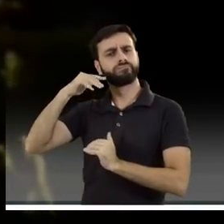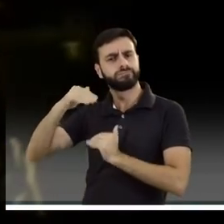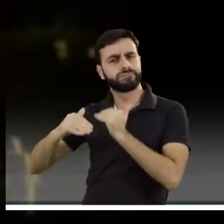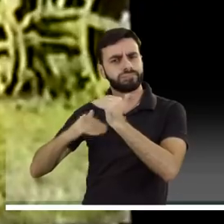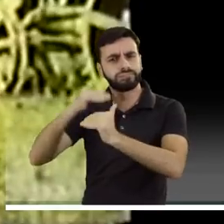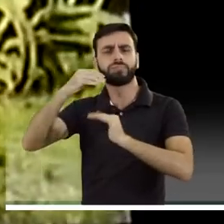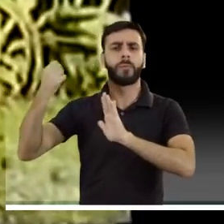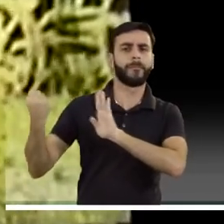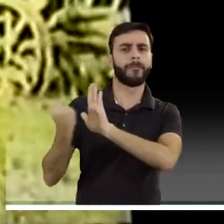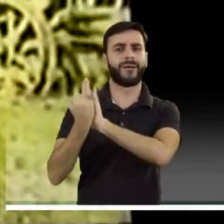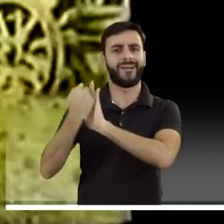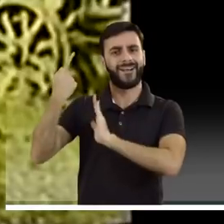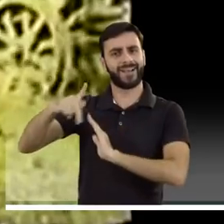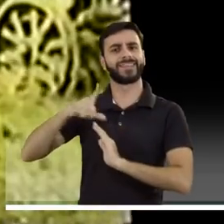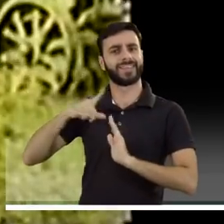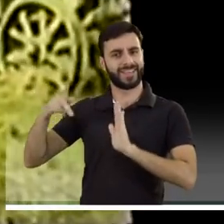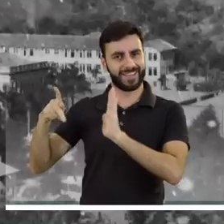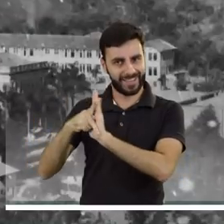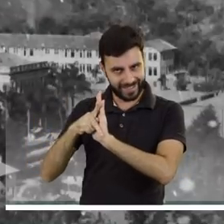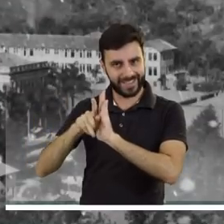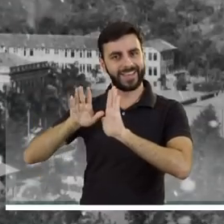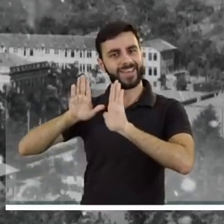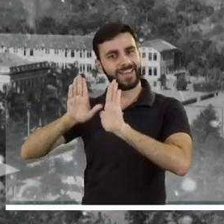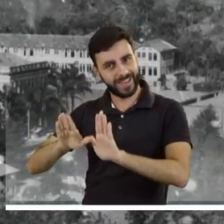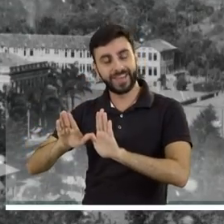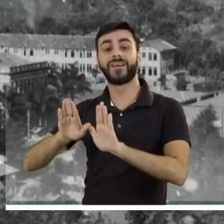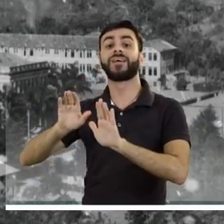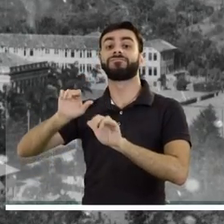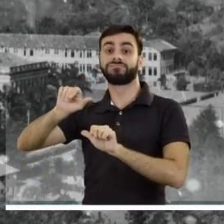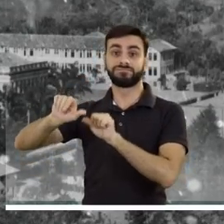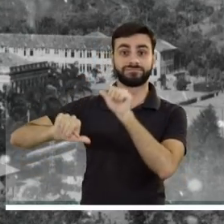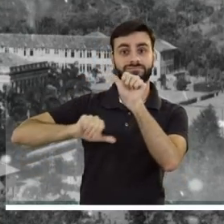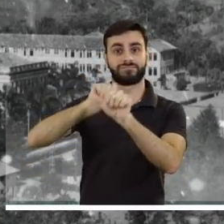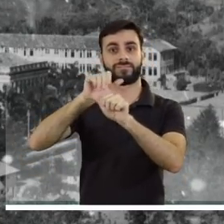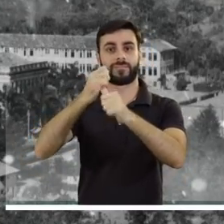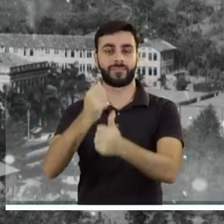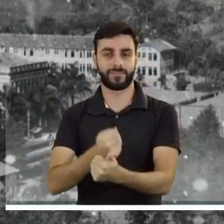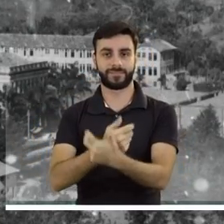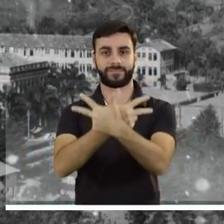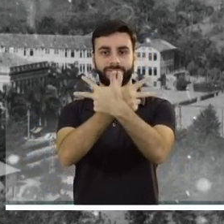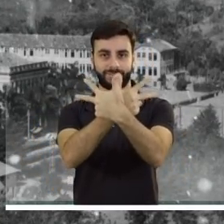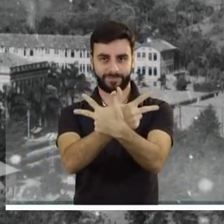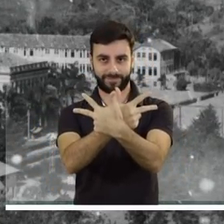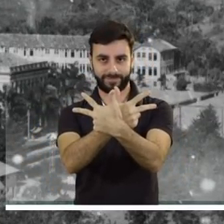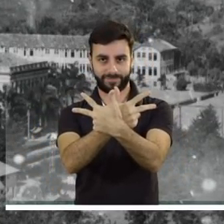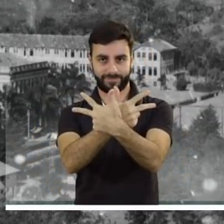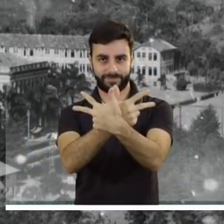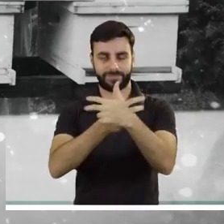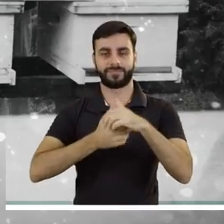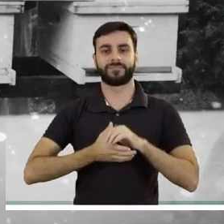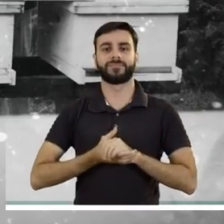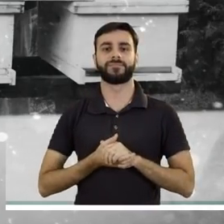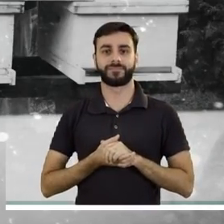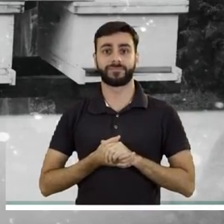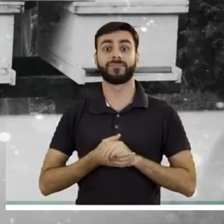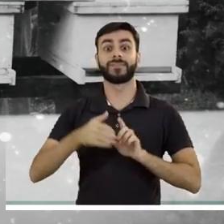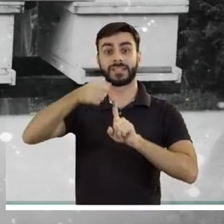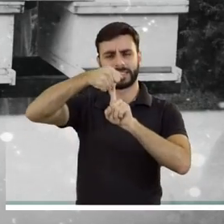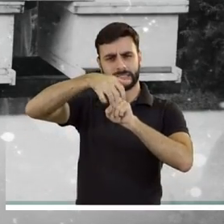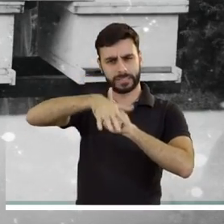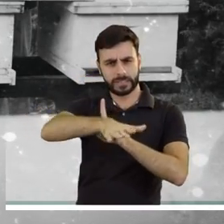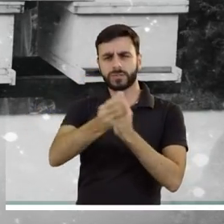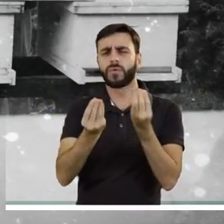criar uma identidade bastante exclusiva naquela que se tornaria a Universidade Federal de Viçosa. A